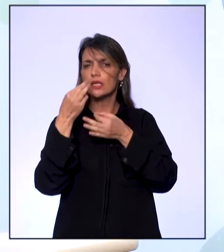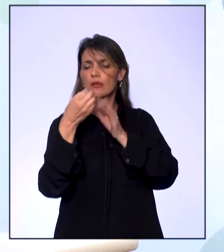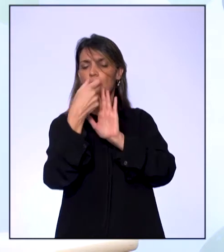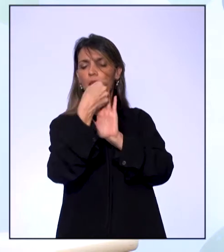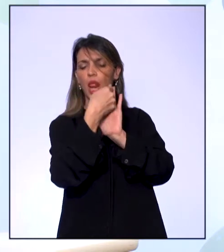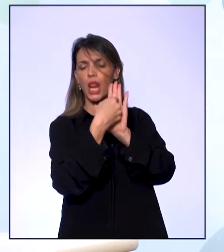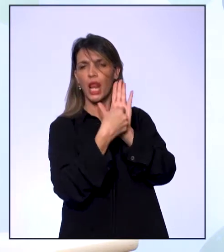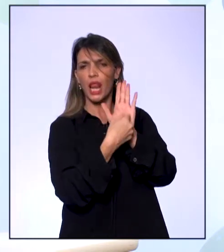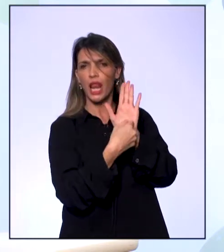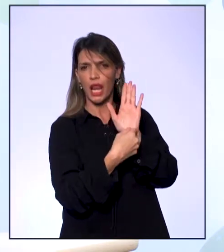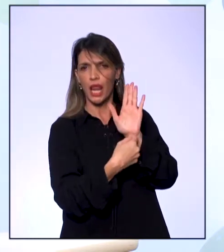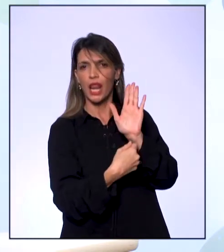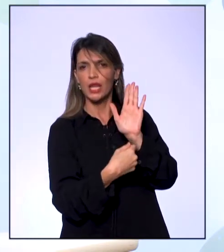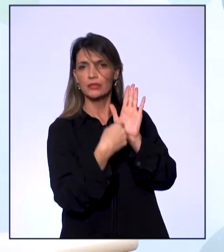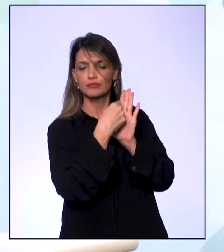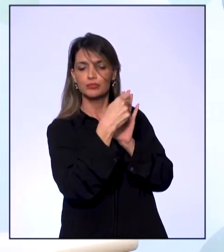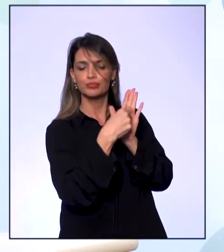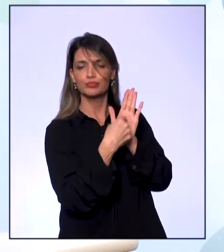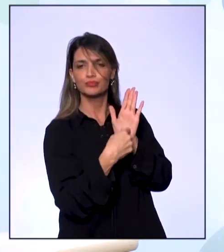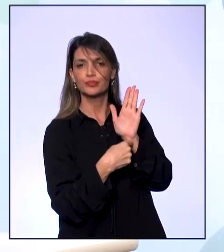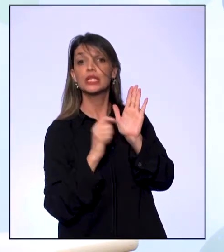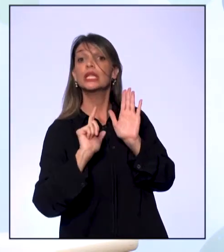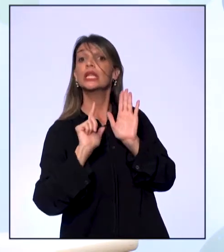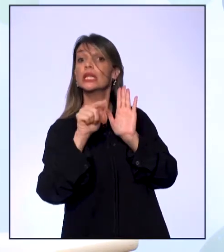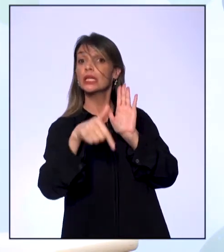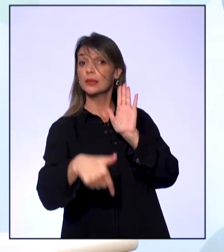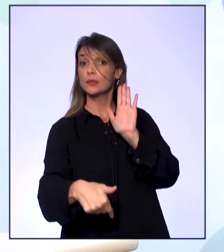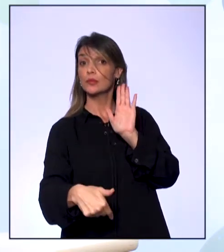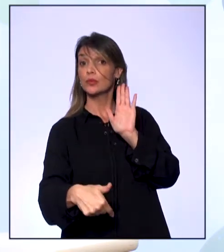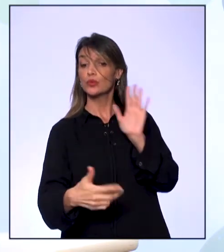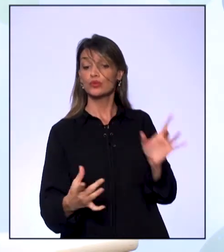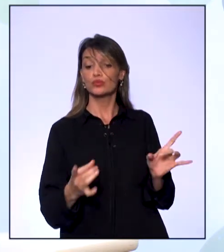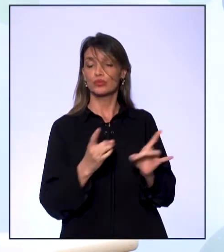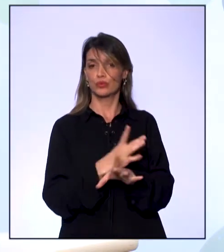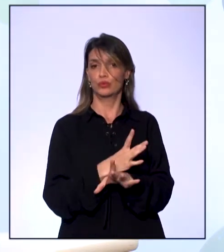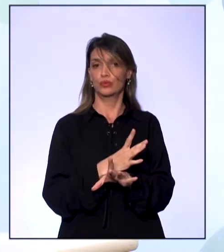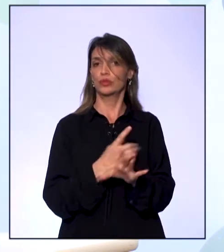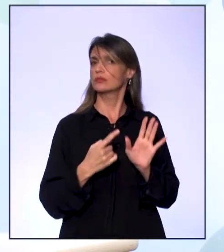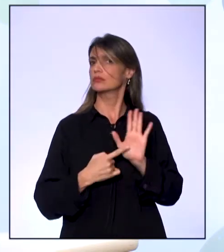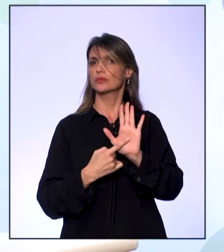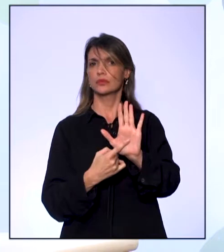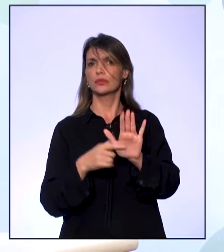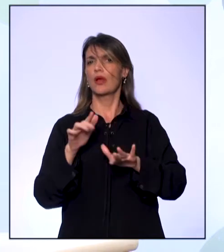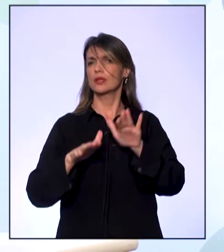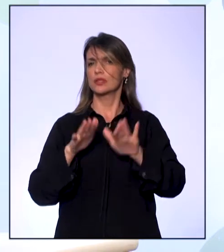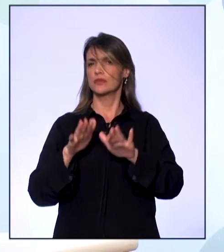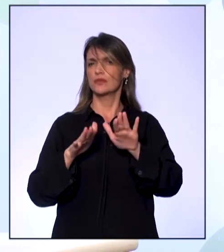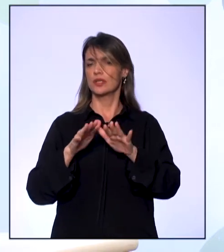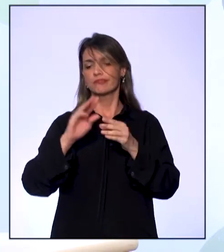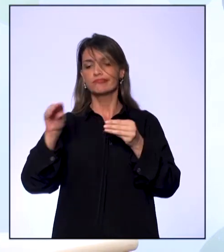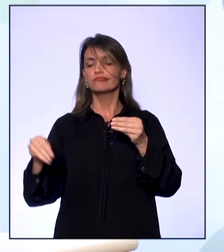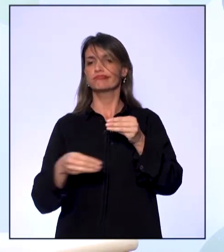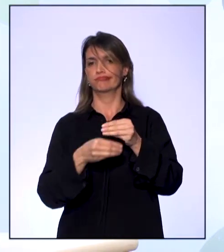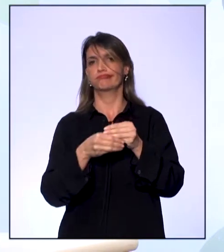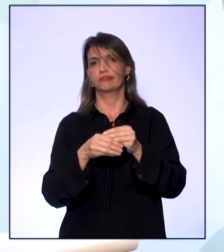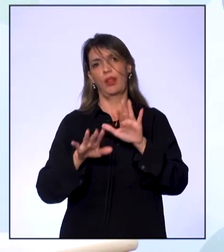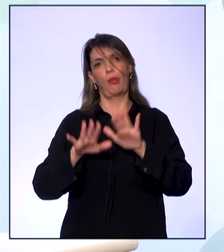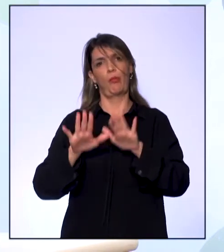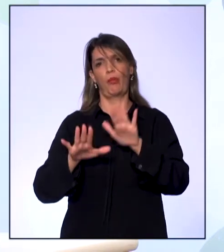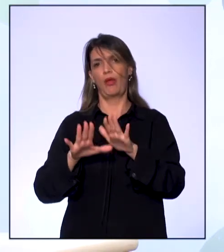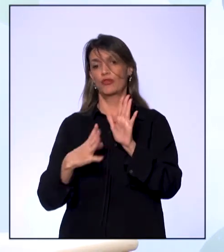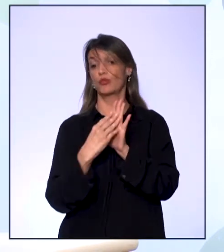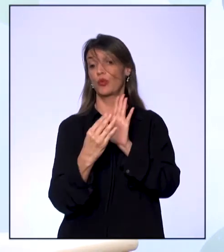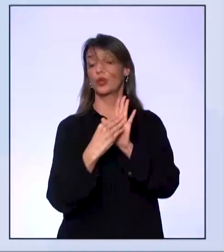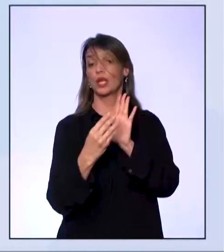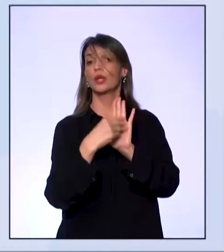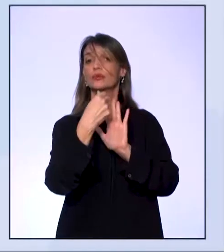são postos ali, colocados ali, e depois você conclui, apresentando às vezes até uma intervenção, depende do modelo de texto. Na